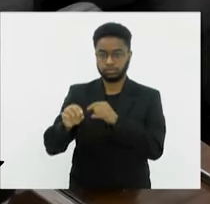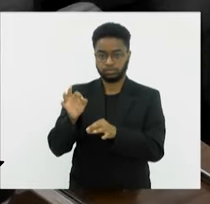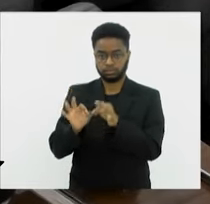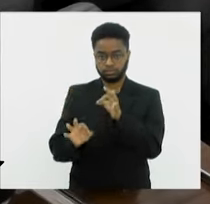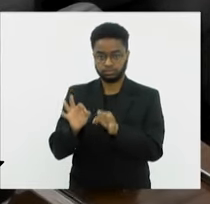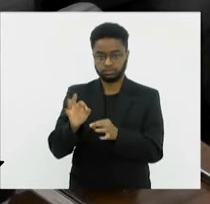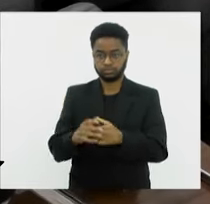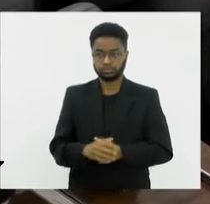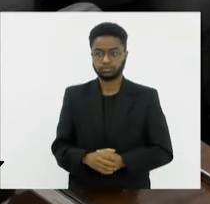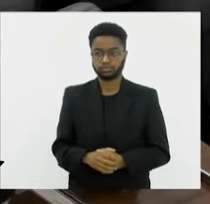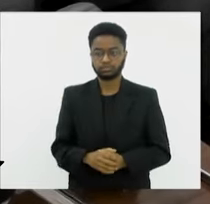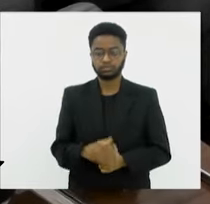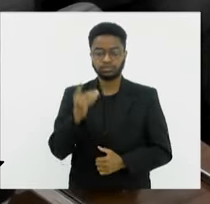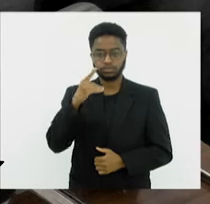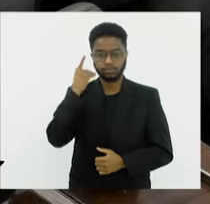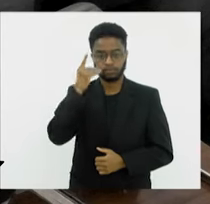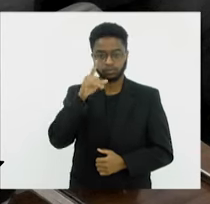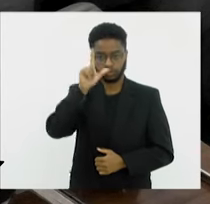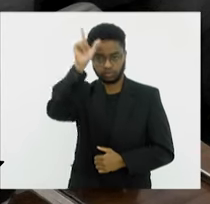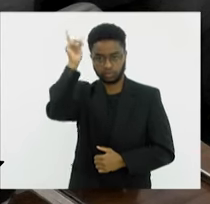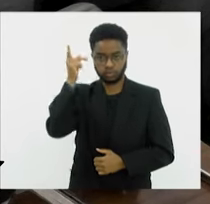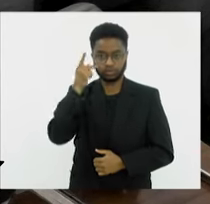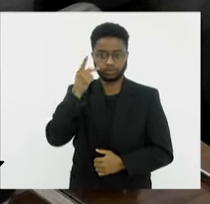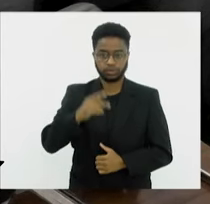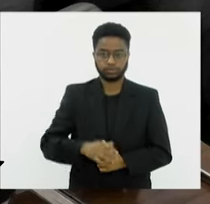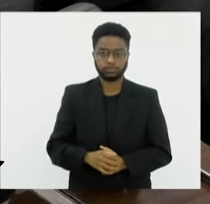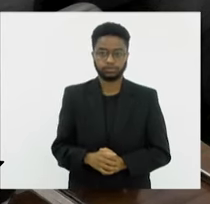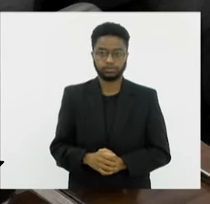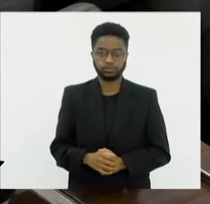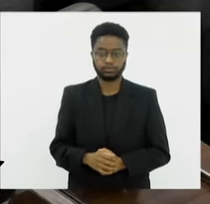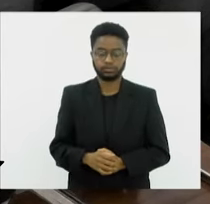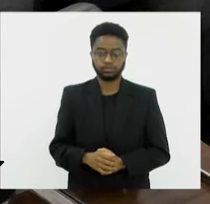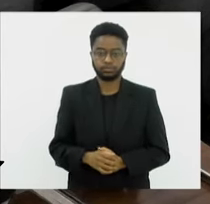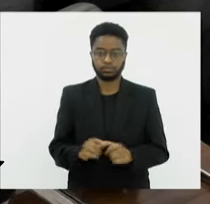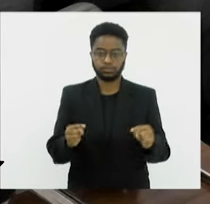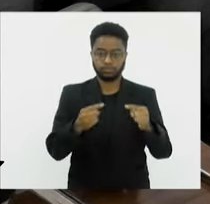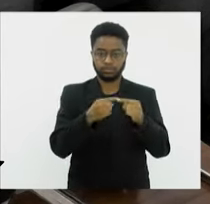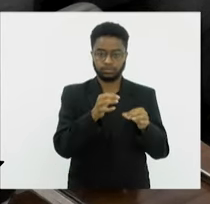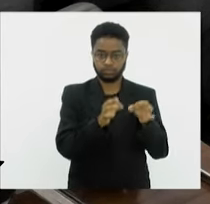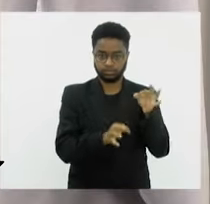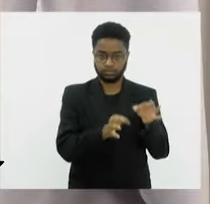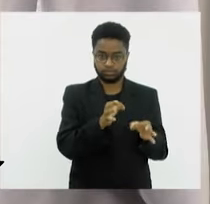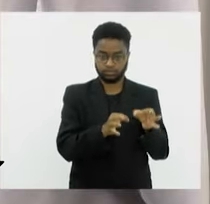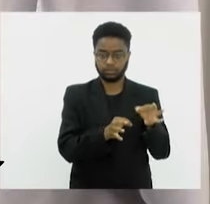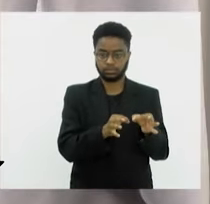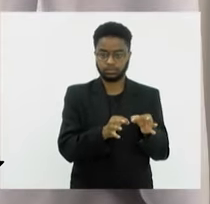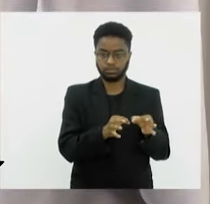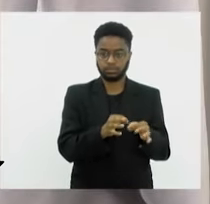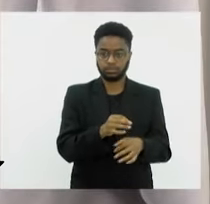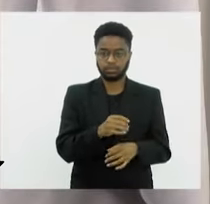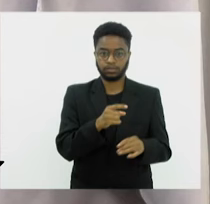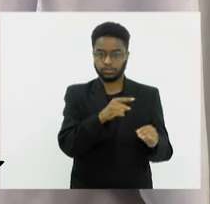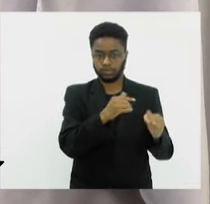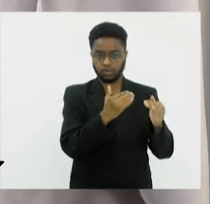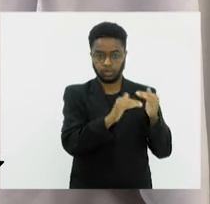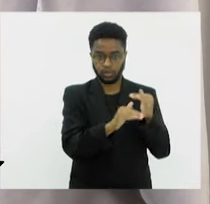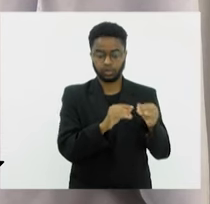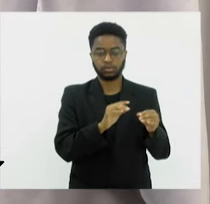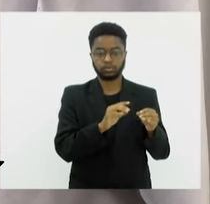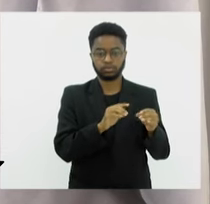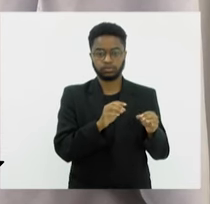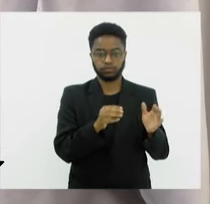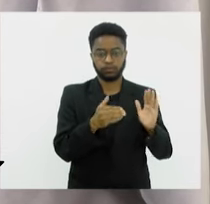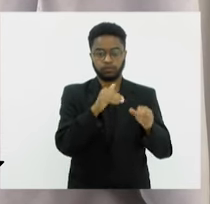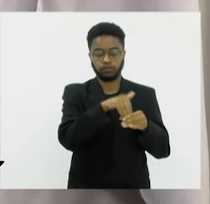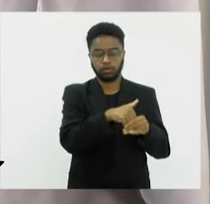injuridicidade. Deputado Luiz Paulo, pela juridicidade. Pela divergência, deputado Luiz Paulo, juridicidade.